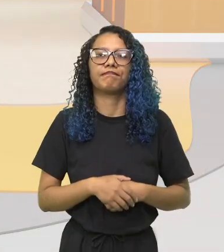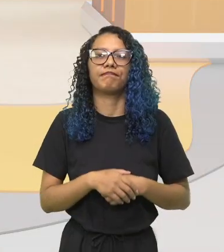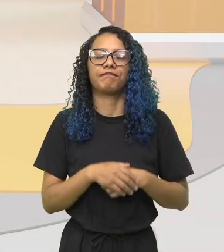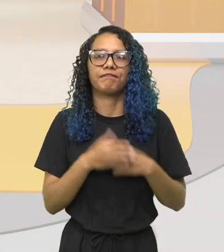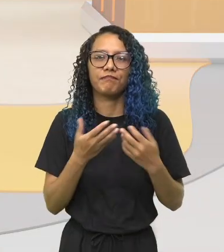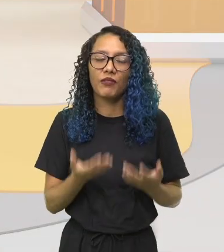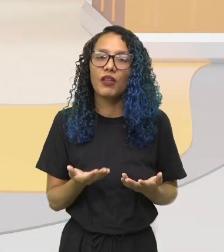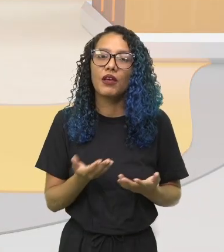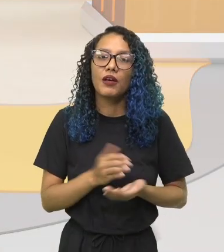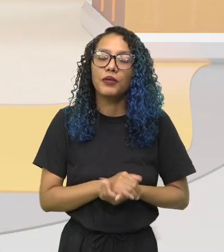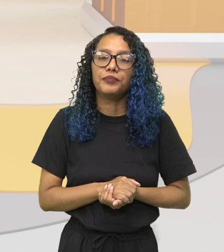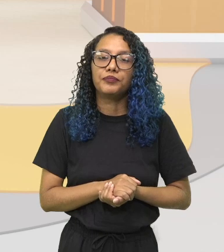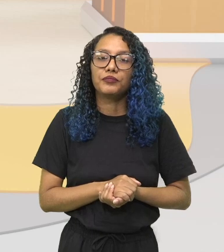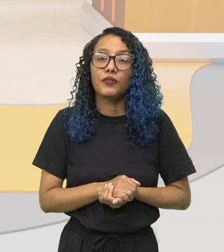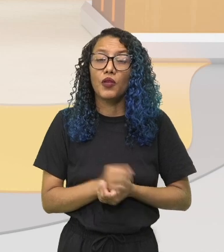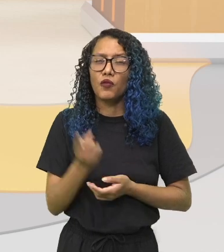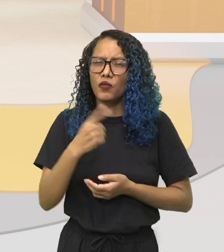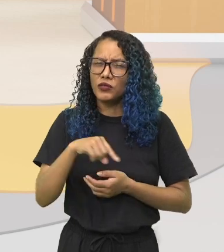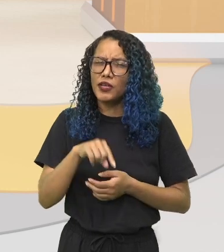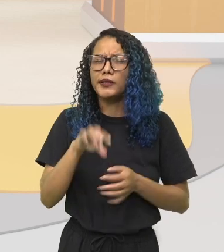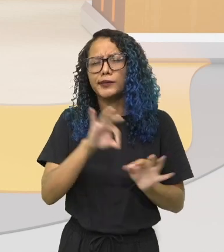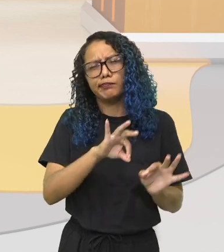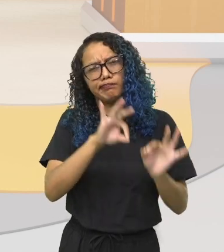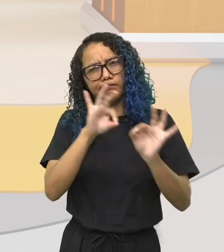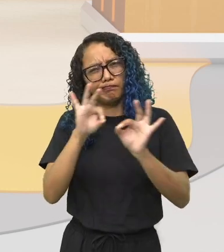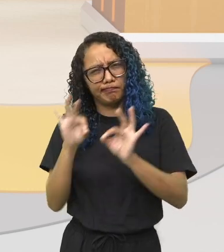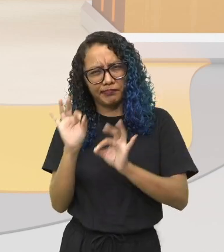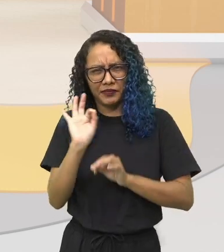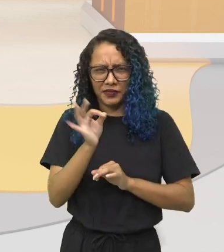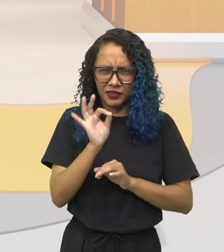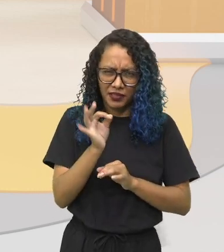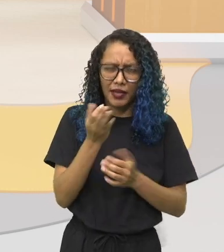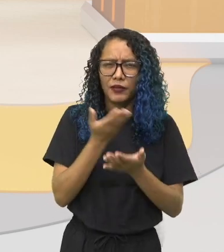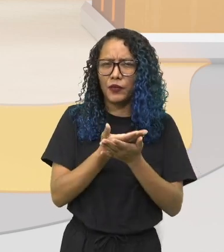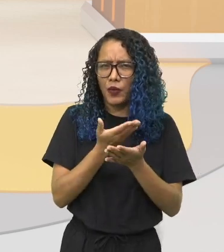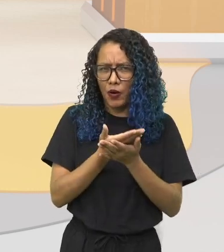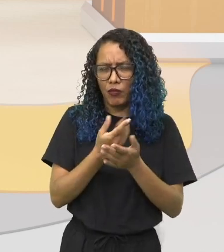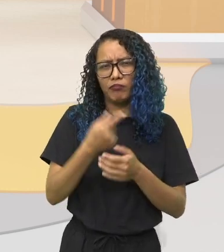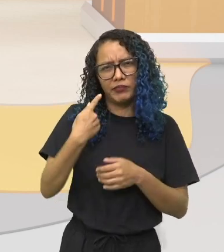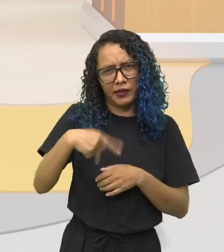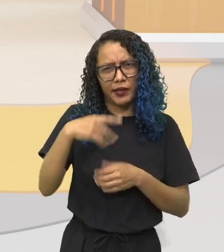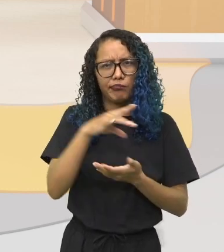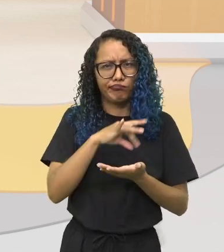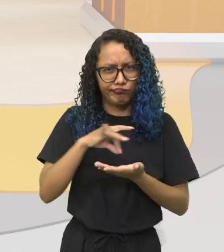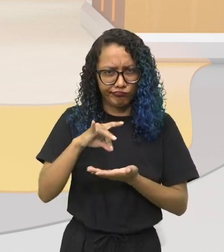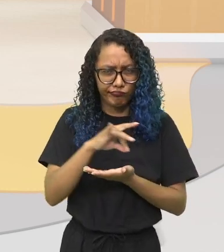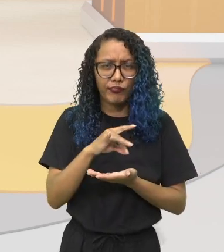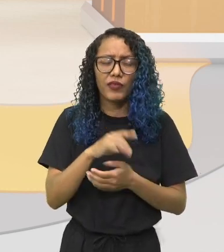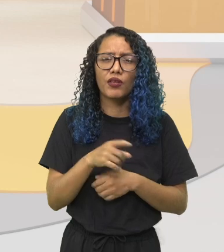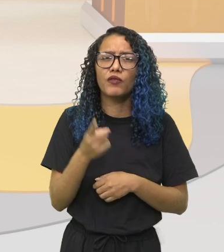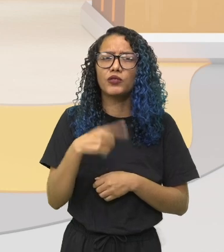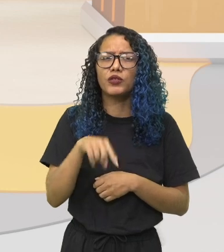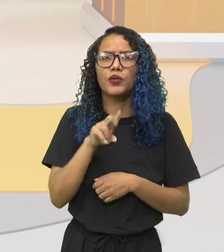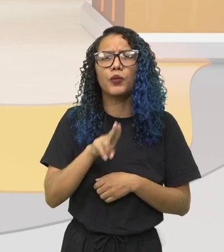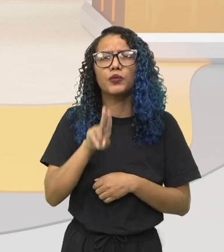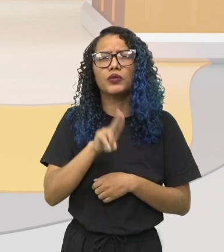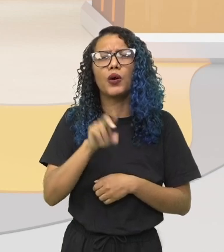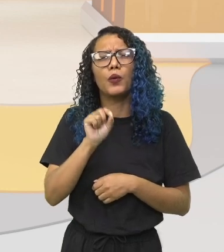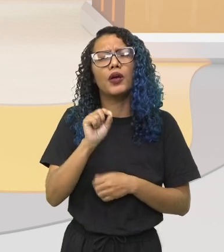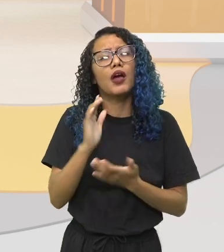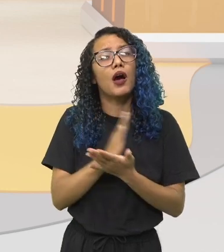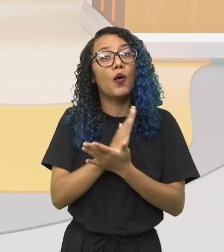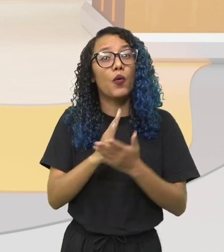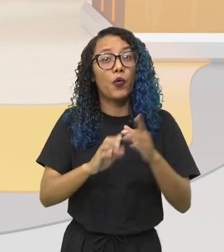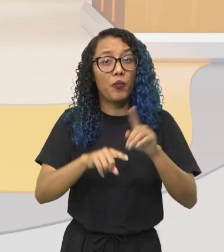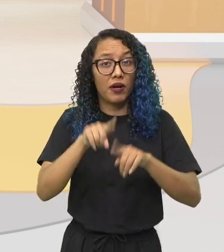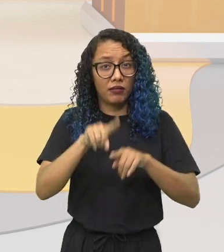Então, neste momento, você que está aí acompanhando, né, as nossas aulas aqui do Centro de Mídia, você está usando aí algum aparelho,